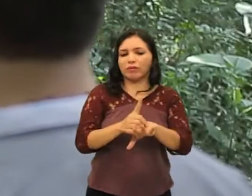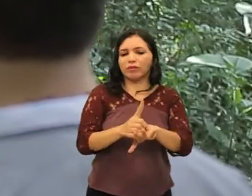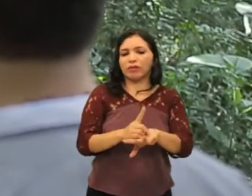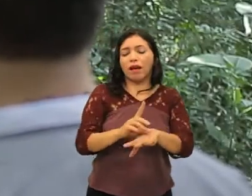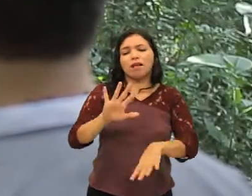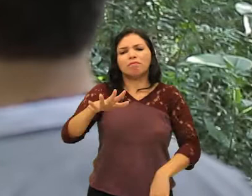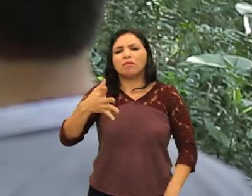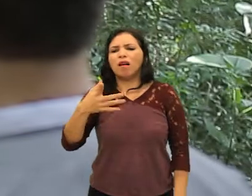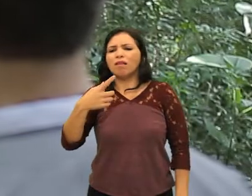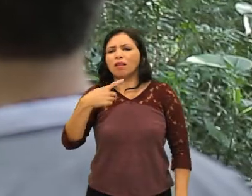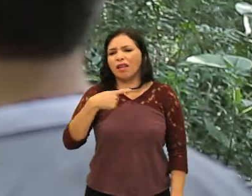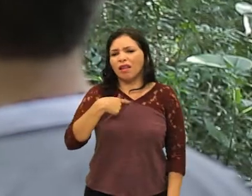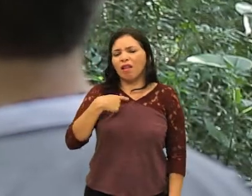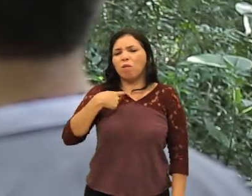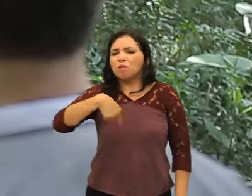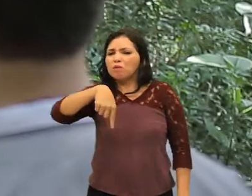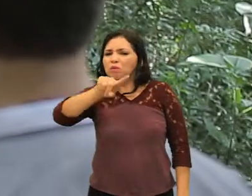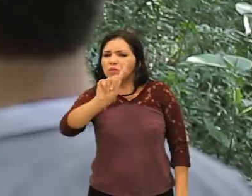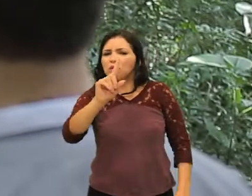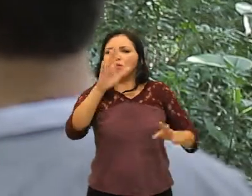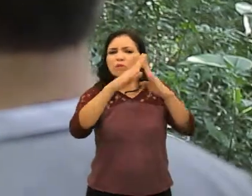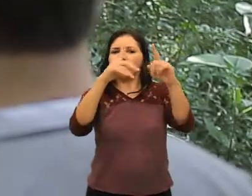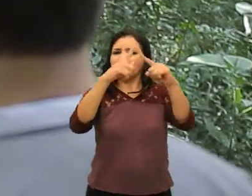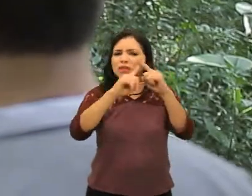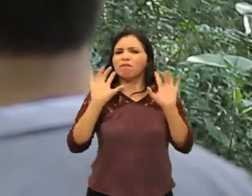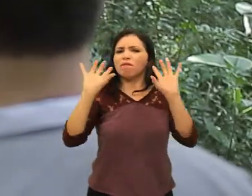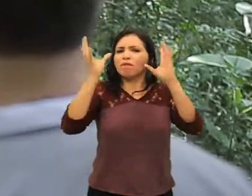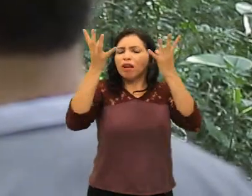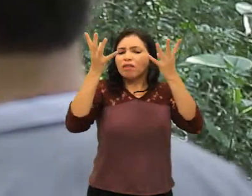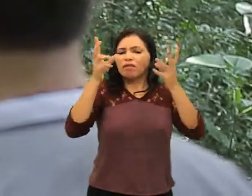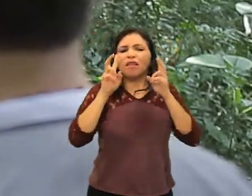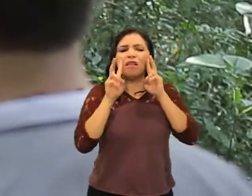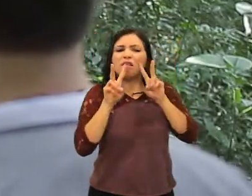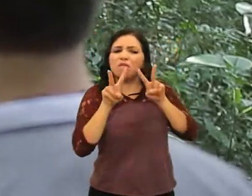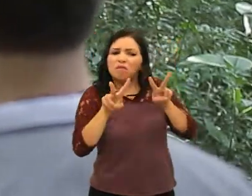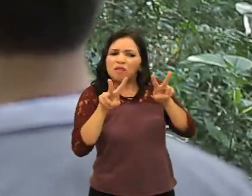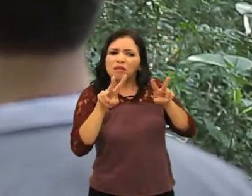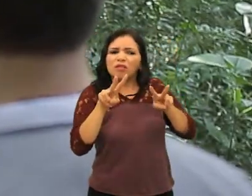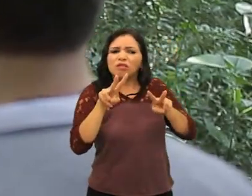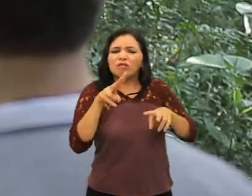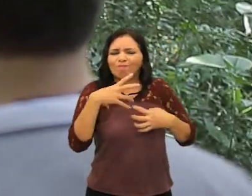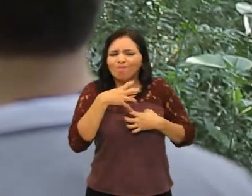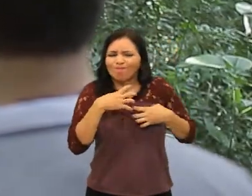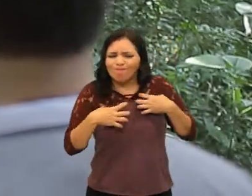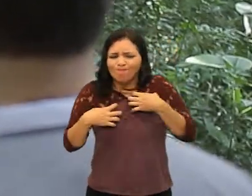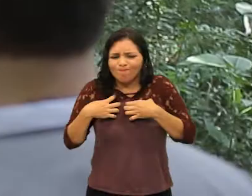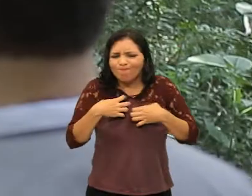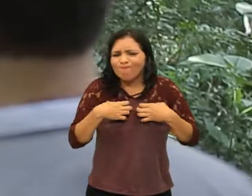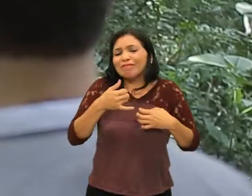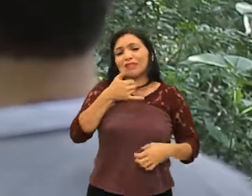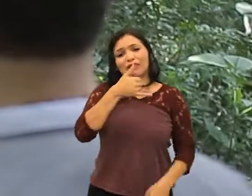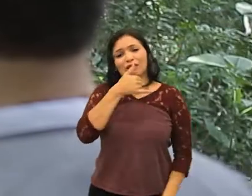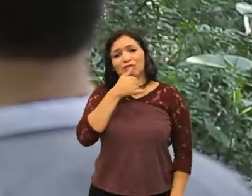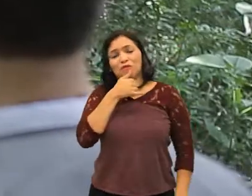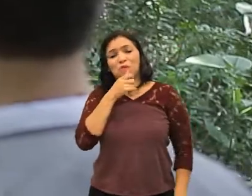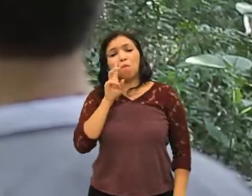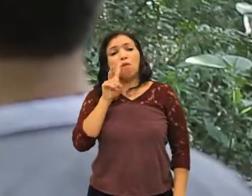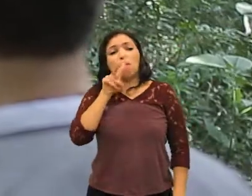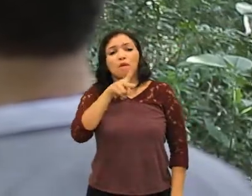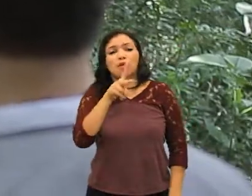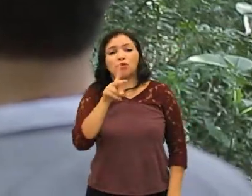por exemplo, quando eu vou numa quermesse, numa paróquia e eu vejo ao final da quermesse os